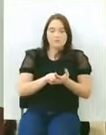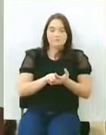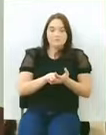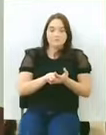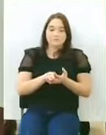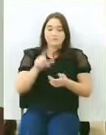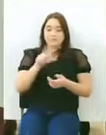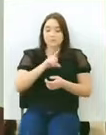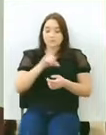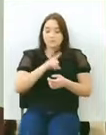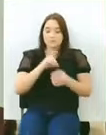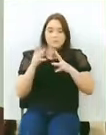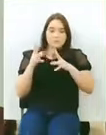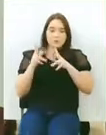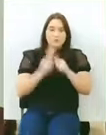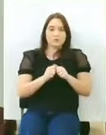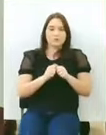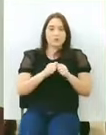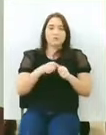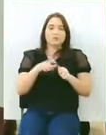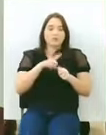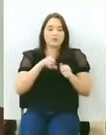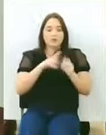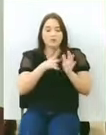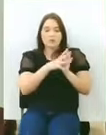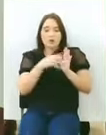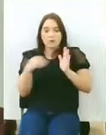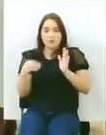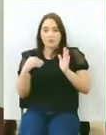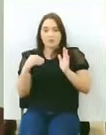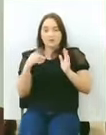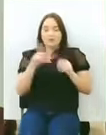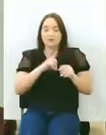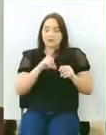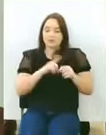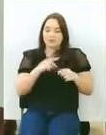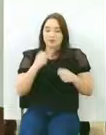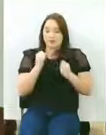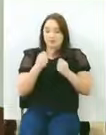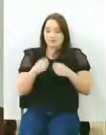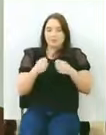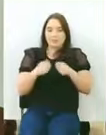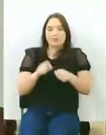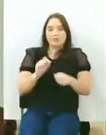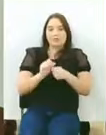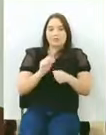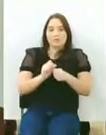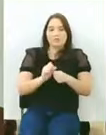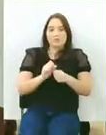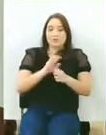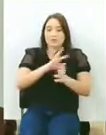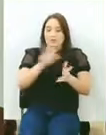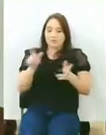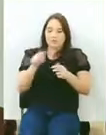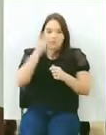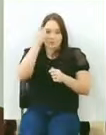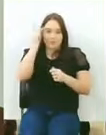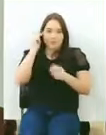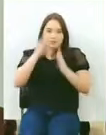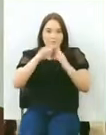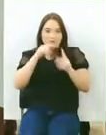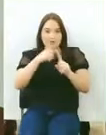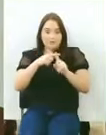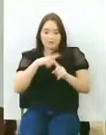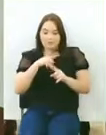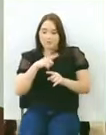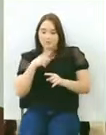aquelas letras em ferro que o tipógrafo pegava uma por uma e ia juntando até formar as páginas. E depois aquilo